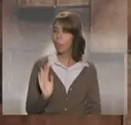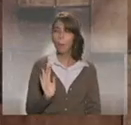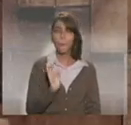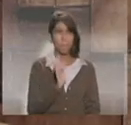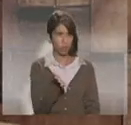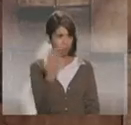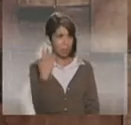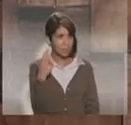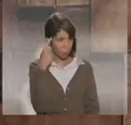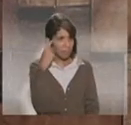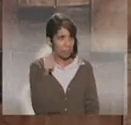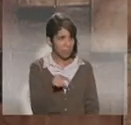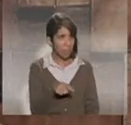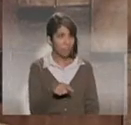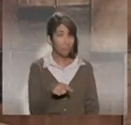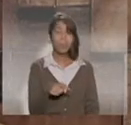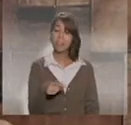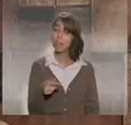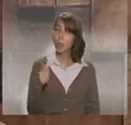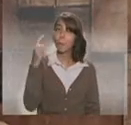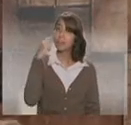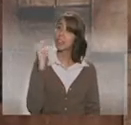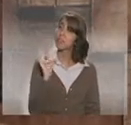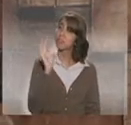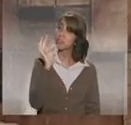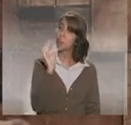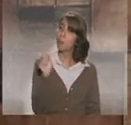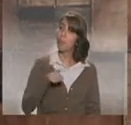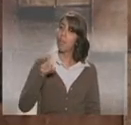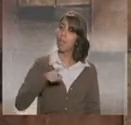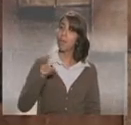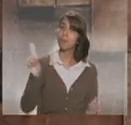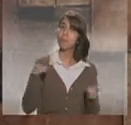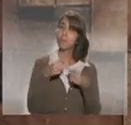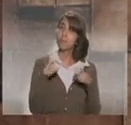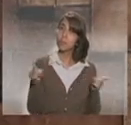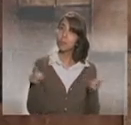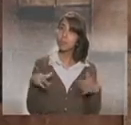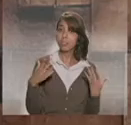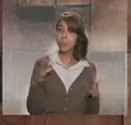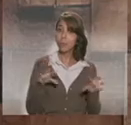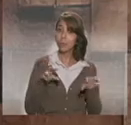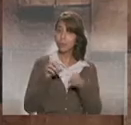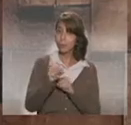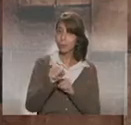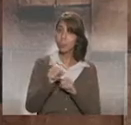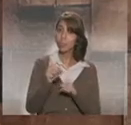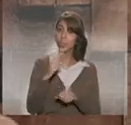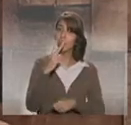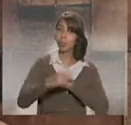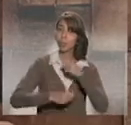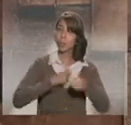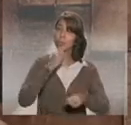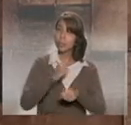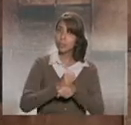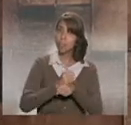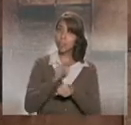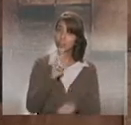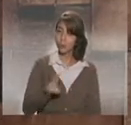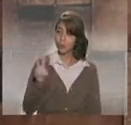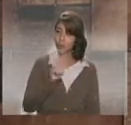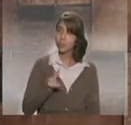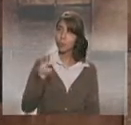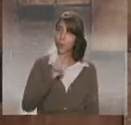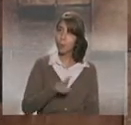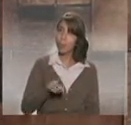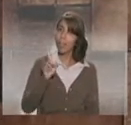achava que seria esse meu destino eu achava que seria esse no entanto que eu fiz dois anos seguidos é vestibular pra